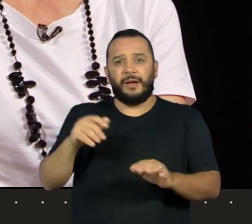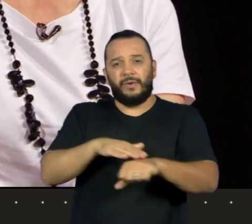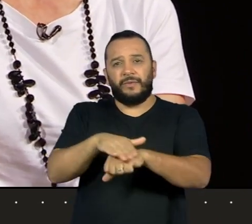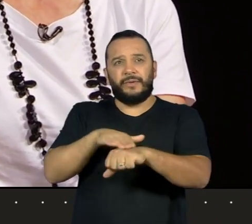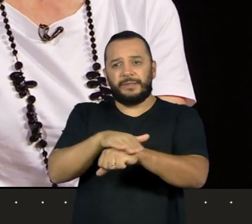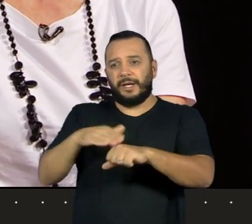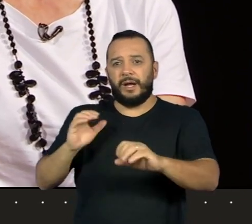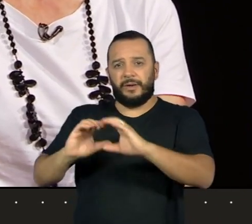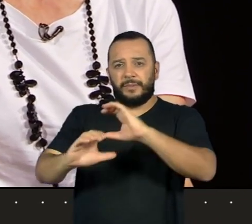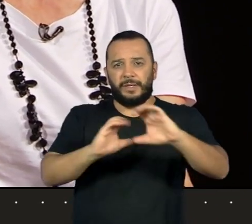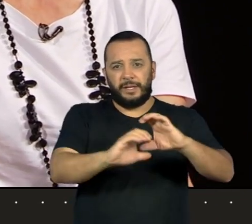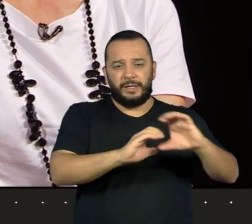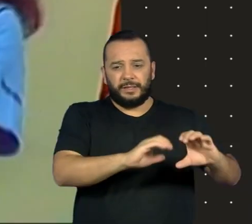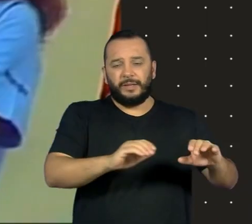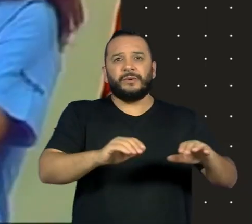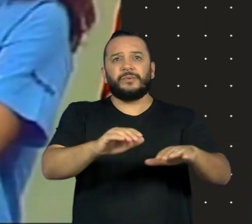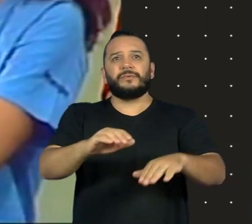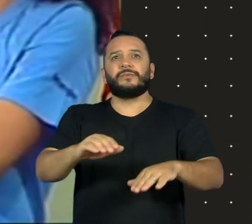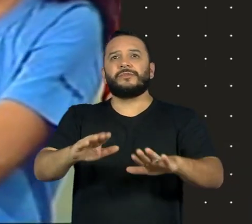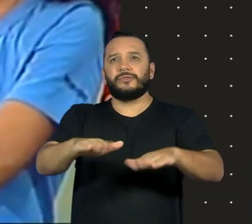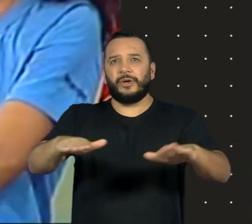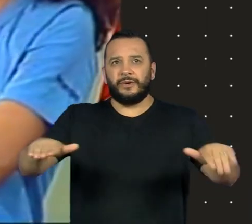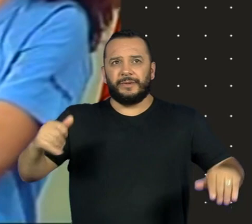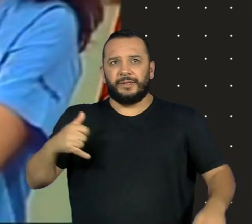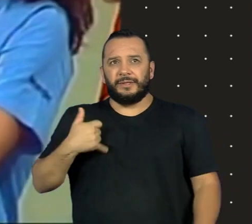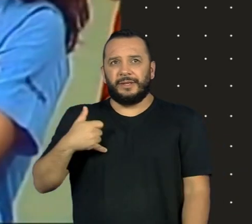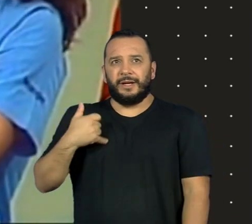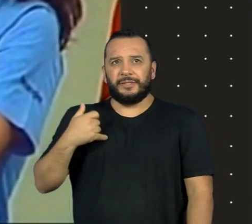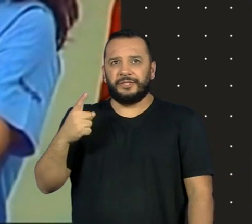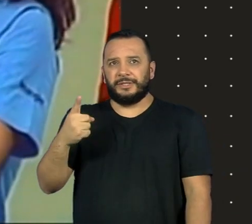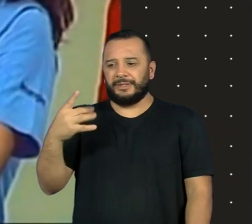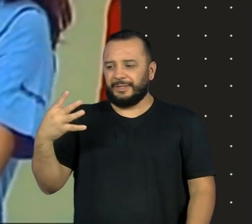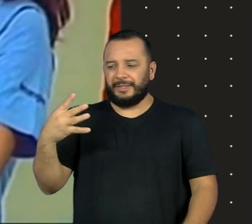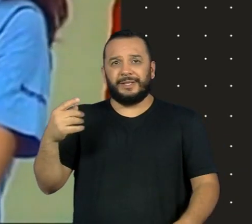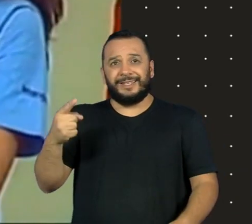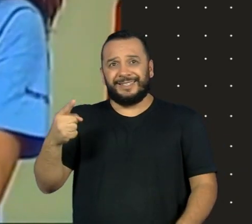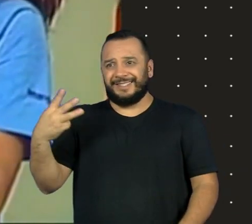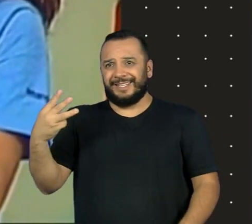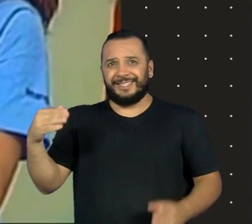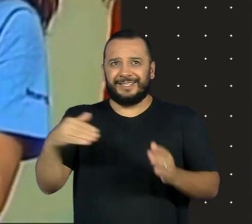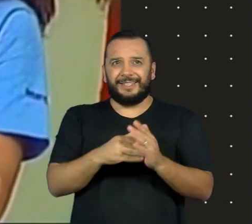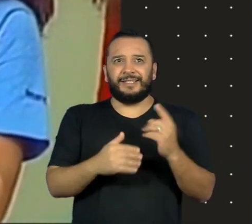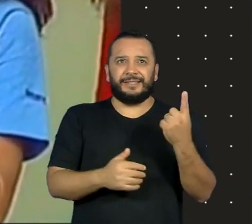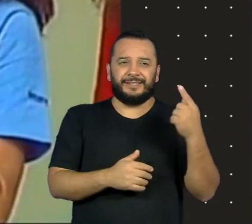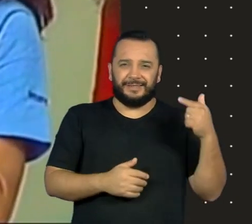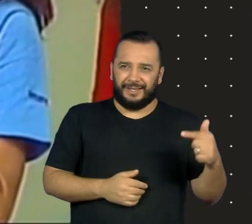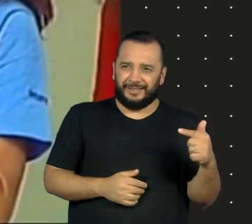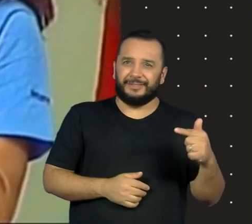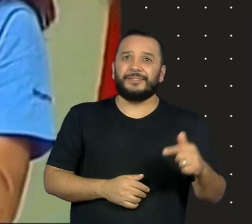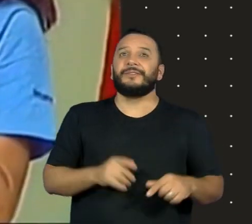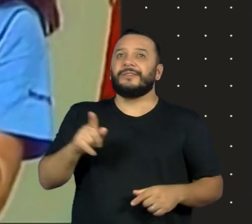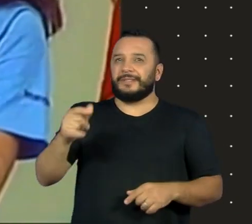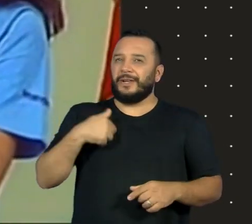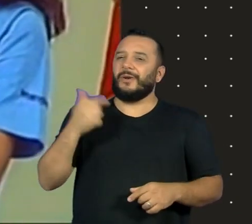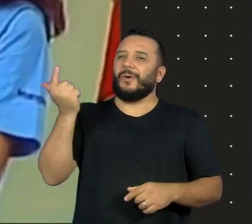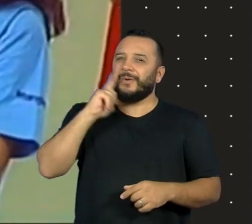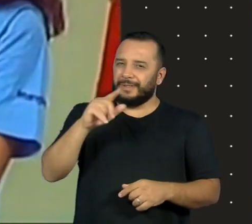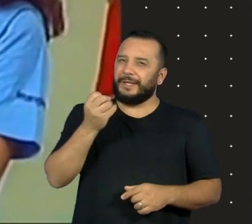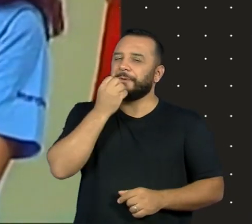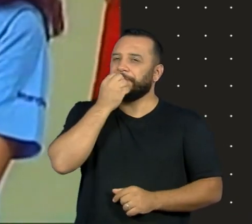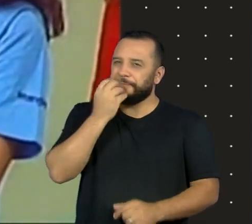no nível da molecada. De 13 a 17, 18 anos. E você conseguia e fazia isso maravilhosamente